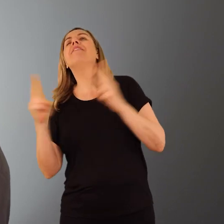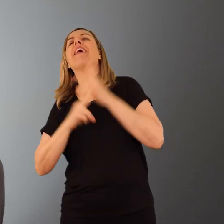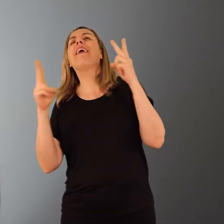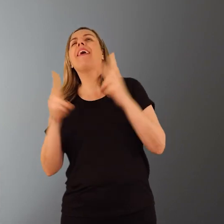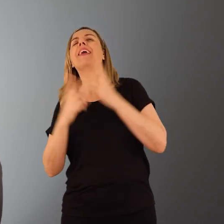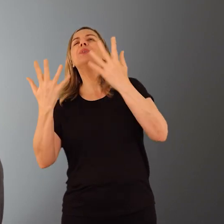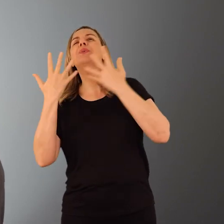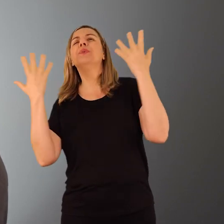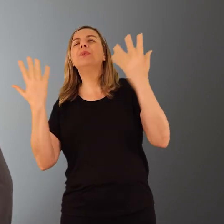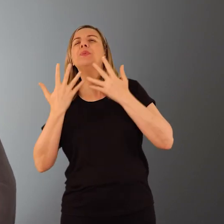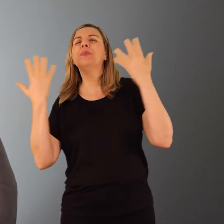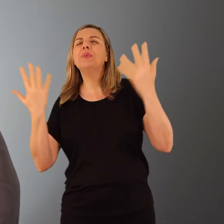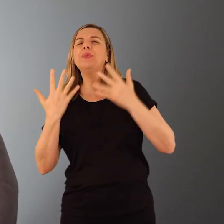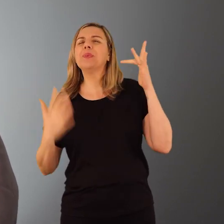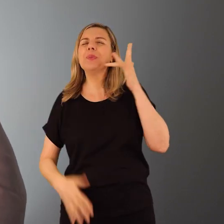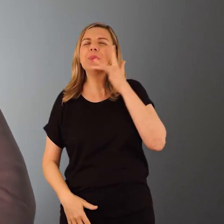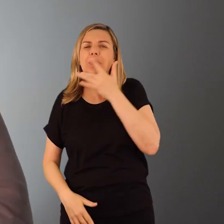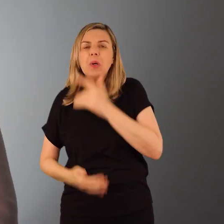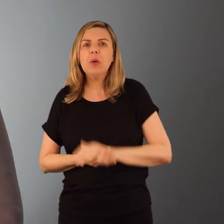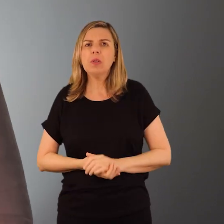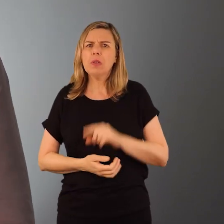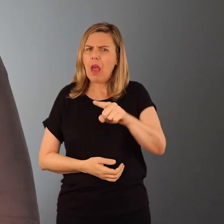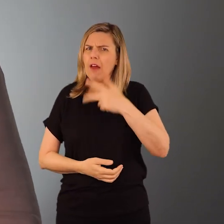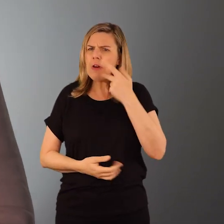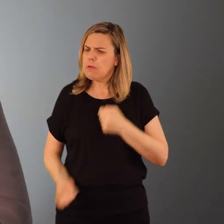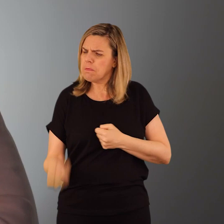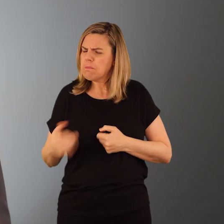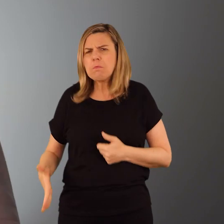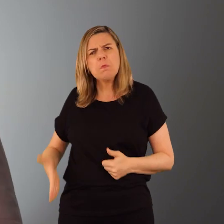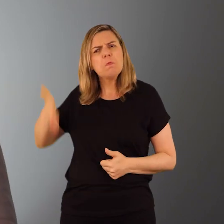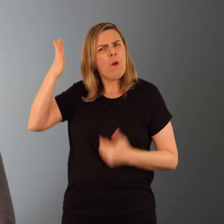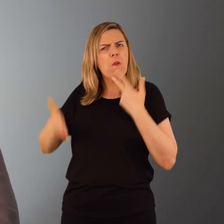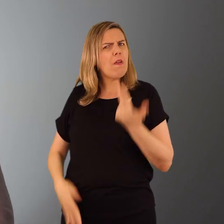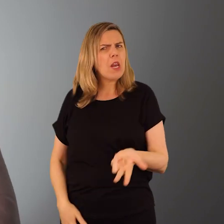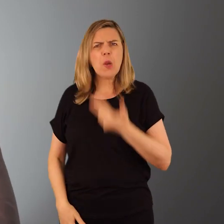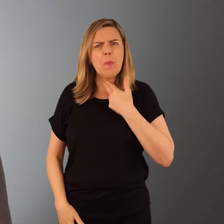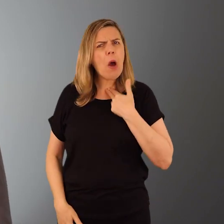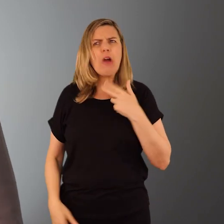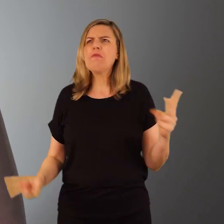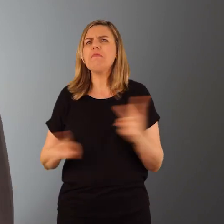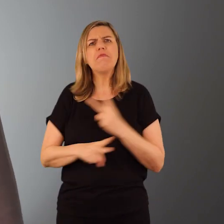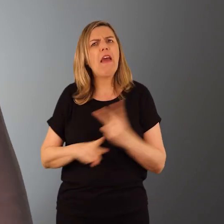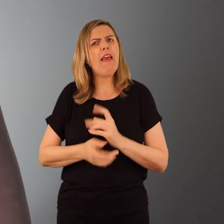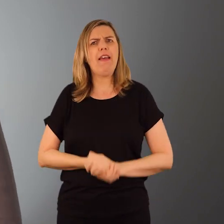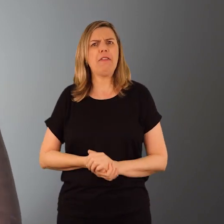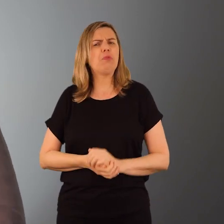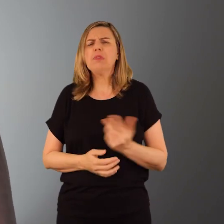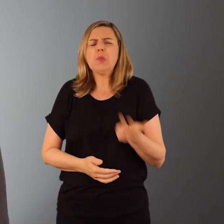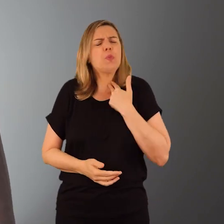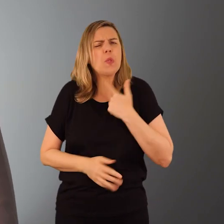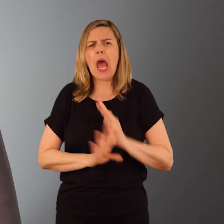sentir o vento, né? Aquele ventinho. Ela se curva e ergue a mão. E aí ela começou a fechar o vidro e dizer que não tinha essa de vento de